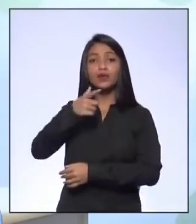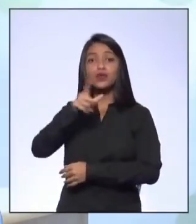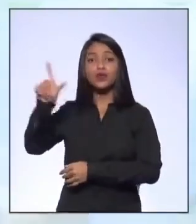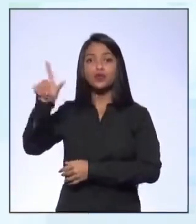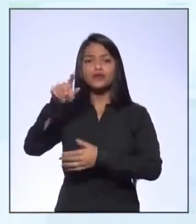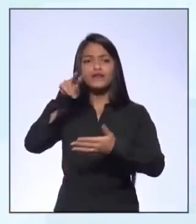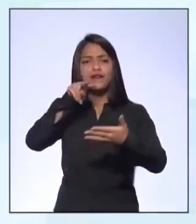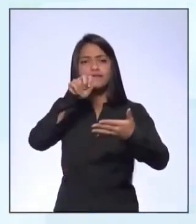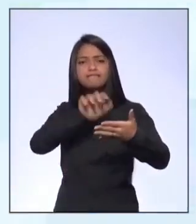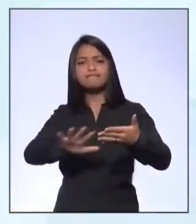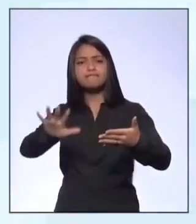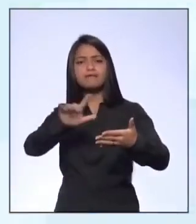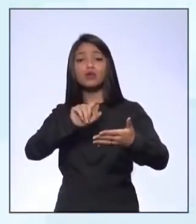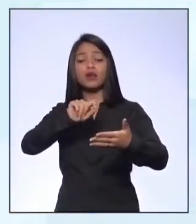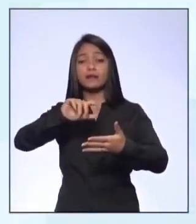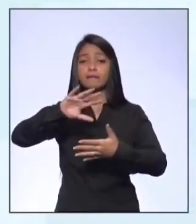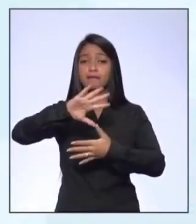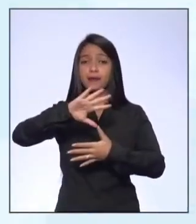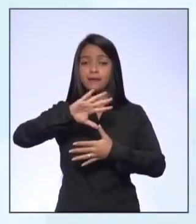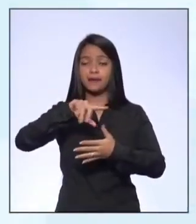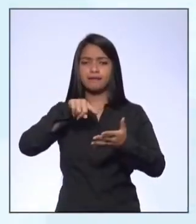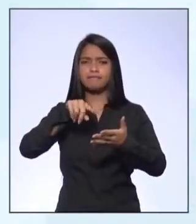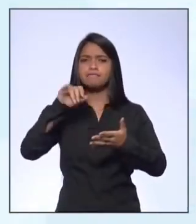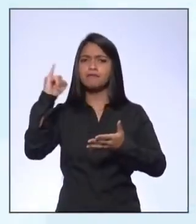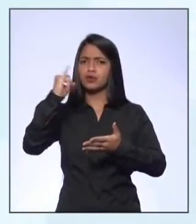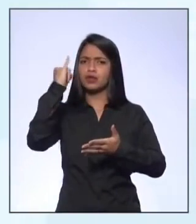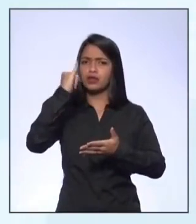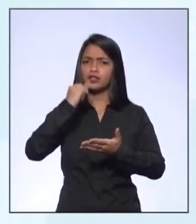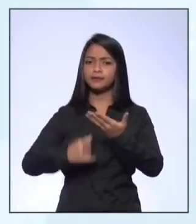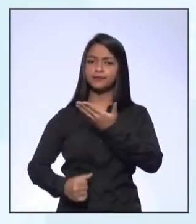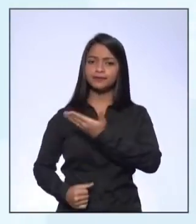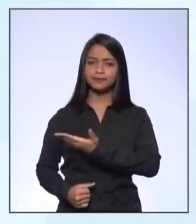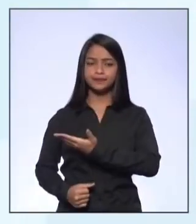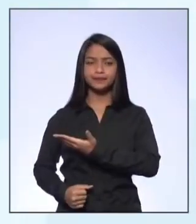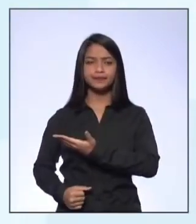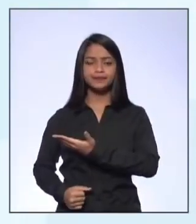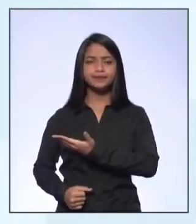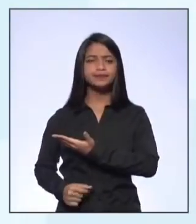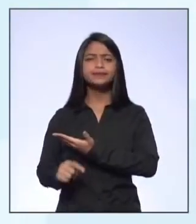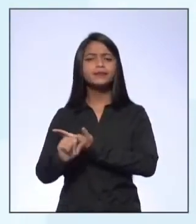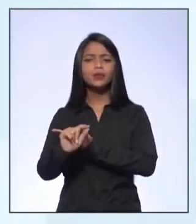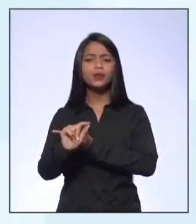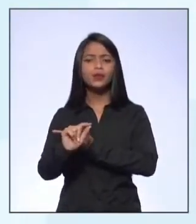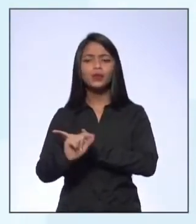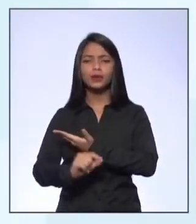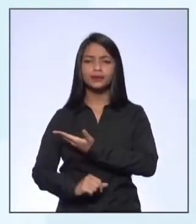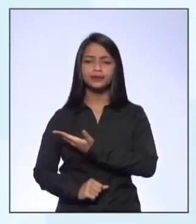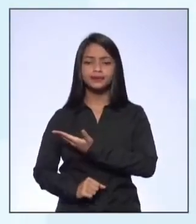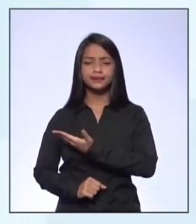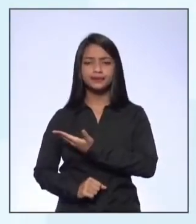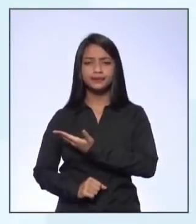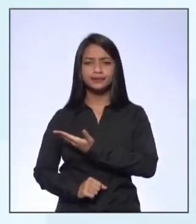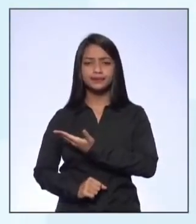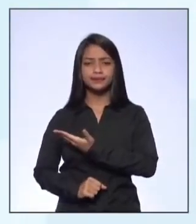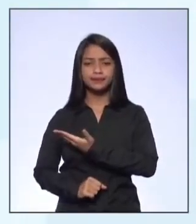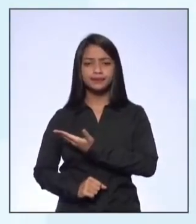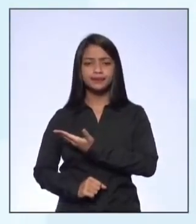esse mapa muito importante para a nossa análise. Aqui nós estamos observando aí